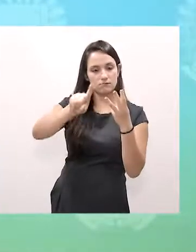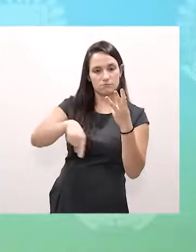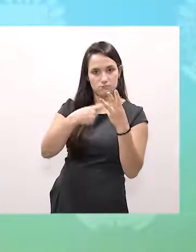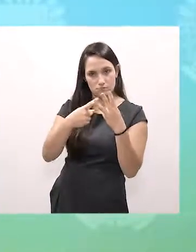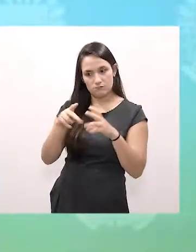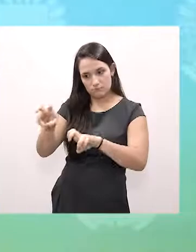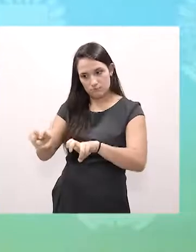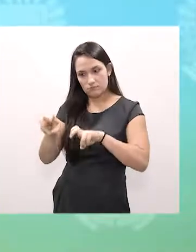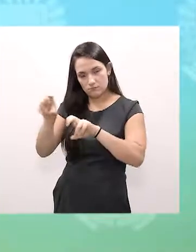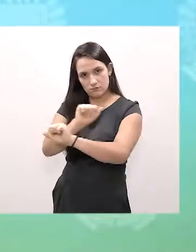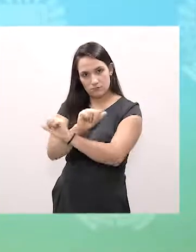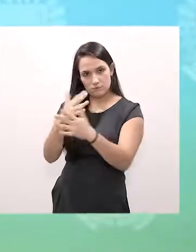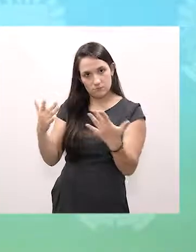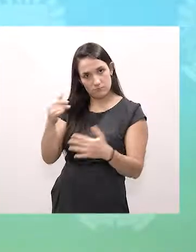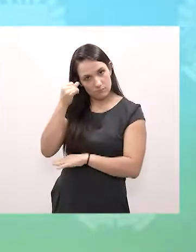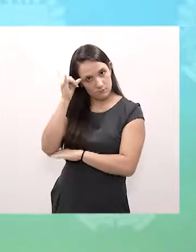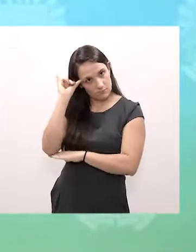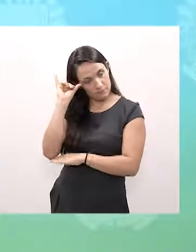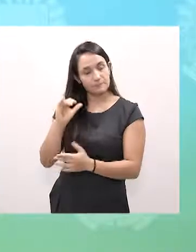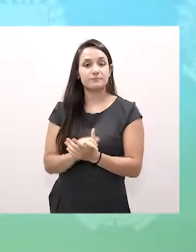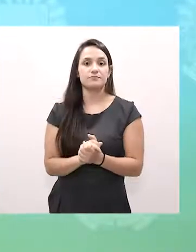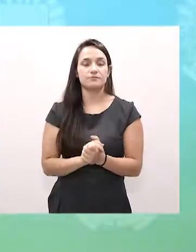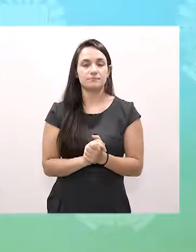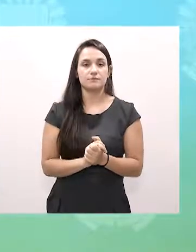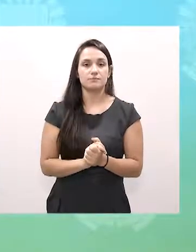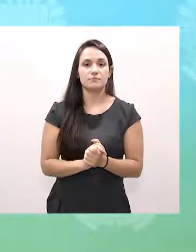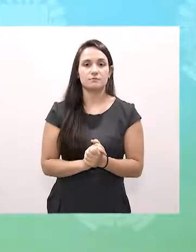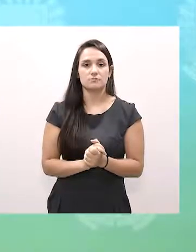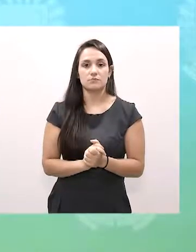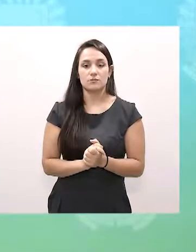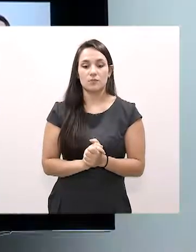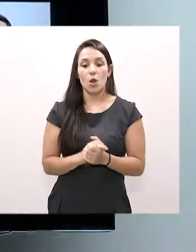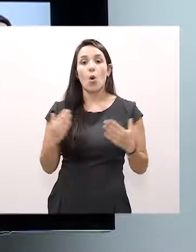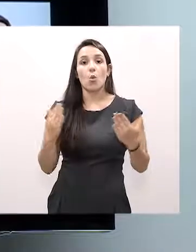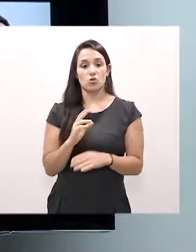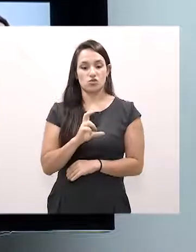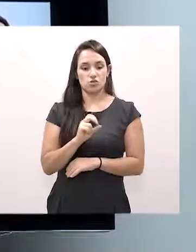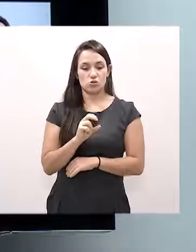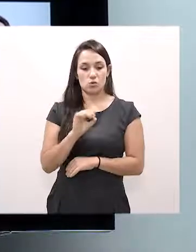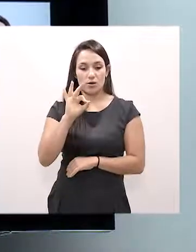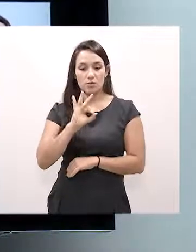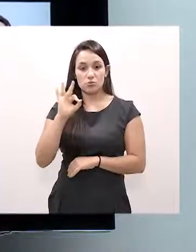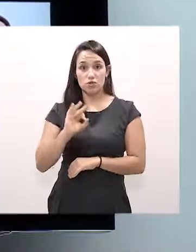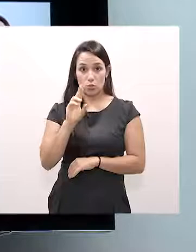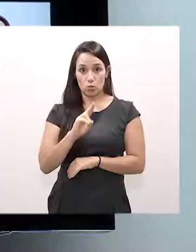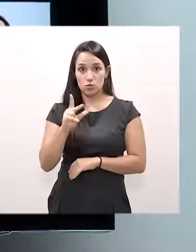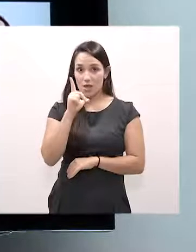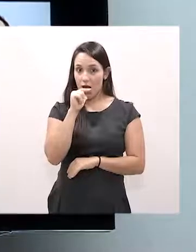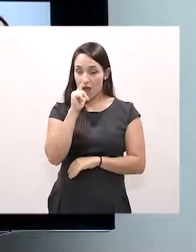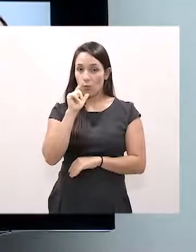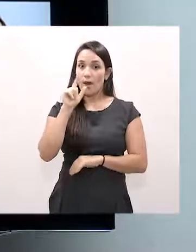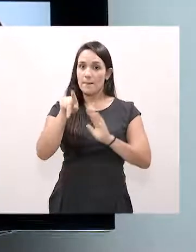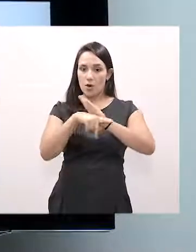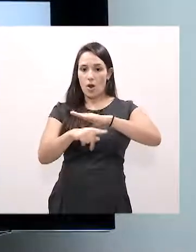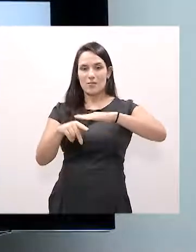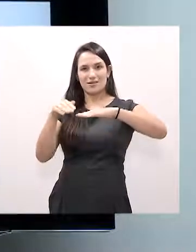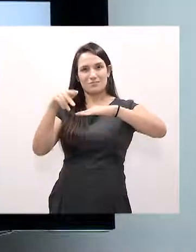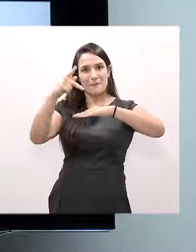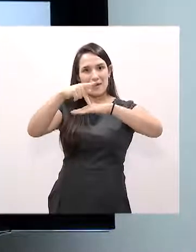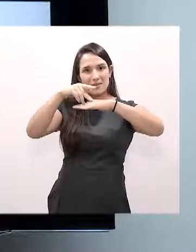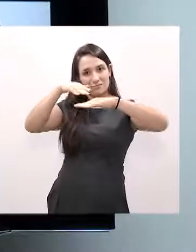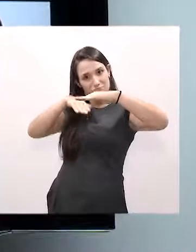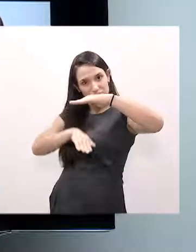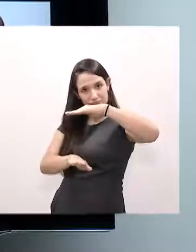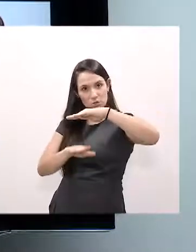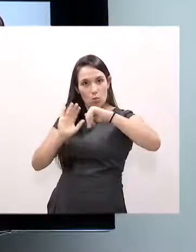consumo da indústria e da agricultura e pecuária. Com 50% do consumo de água vindo dos aquíferos,